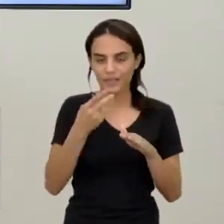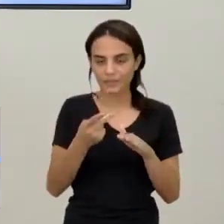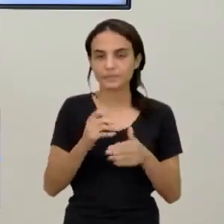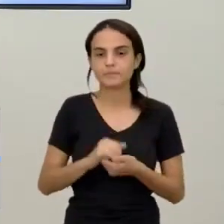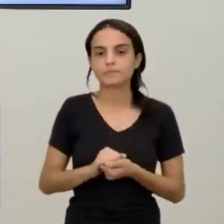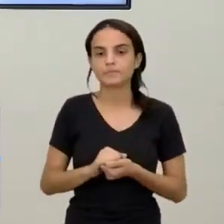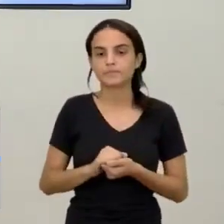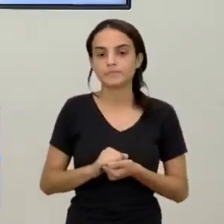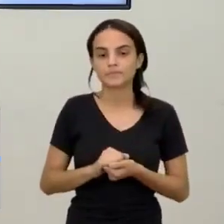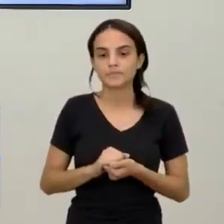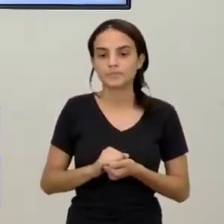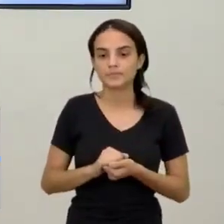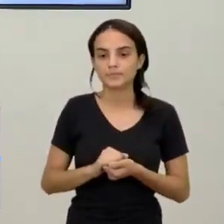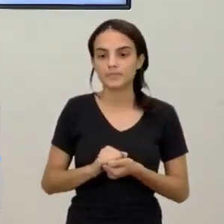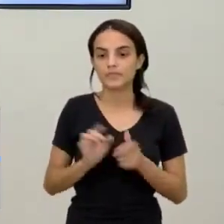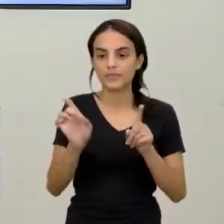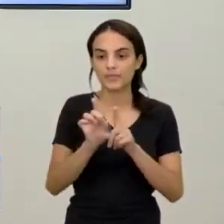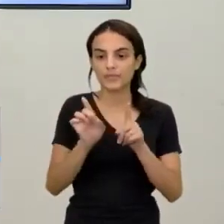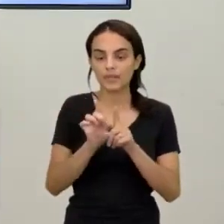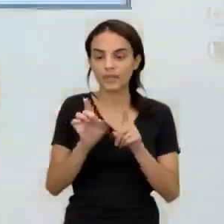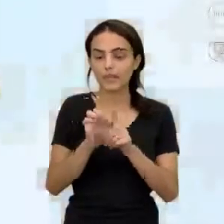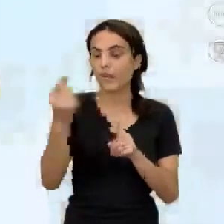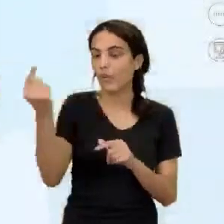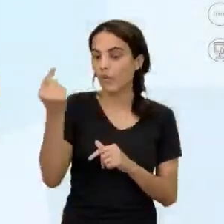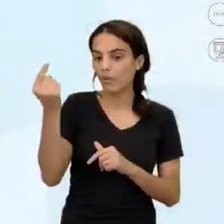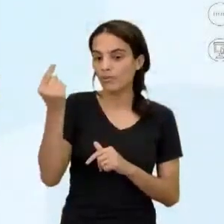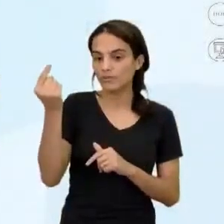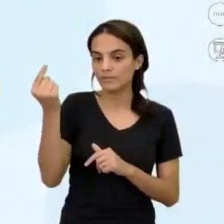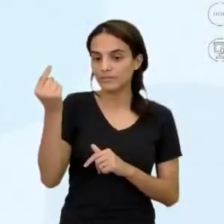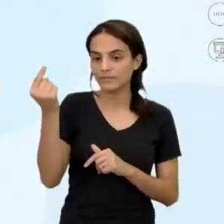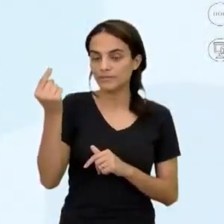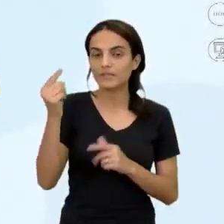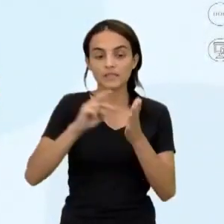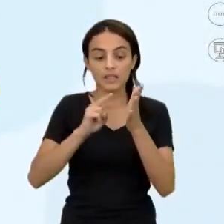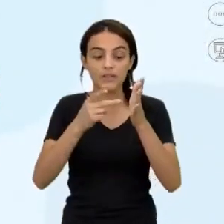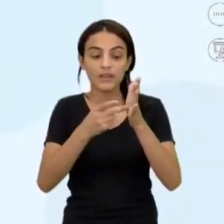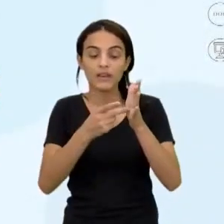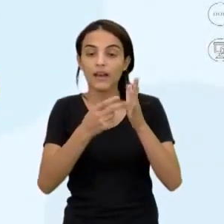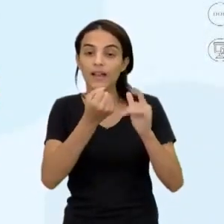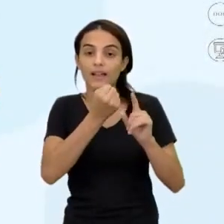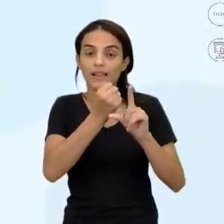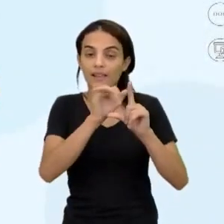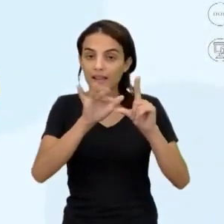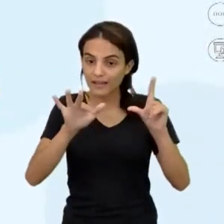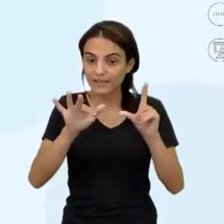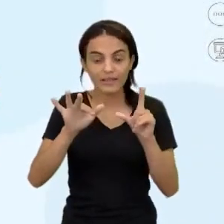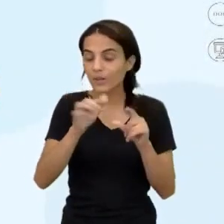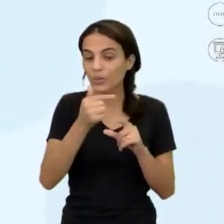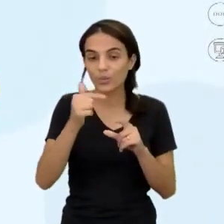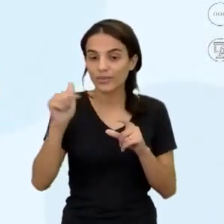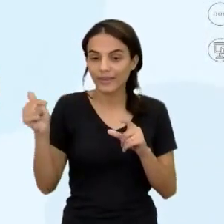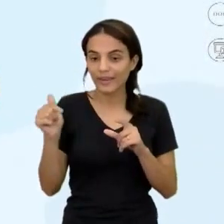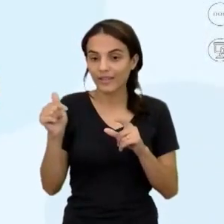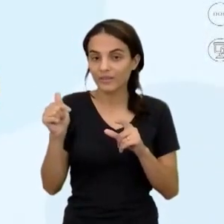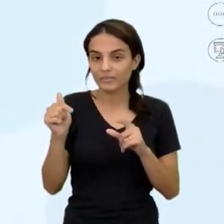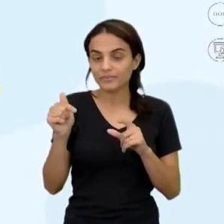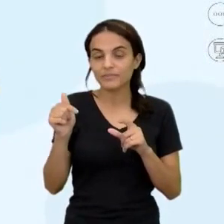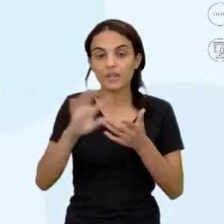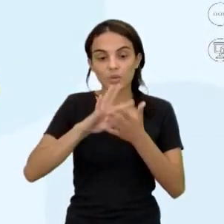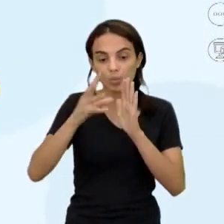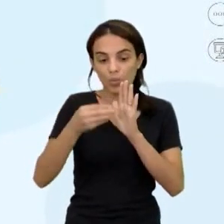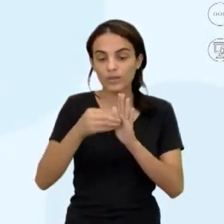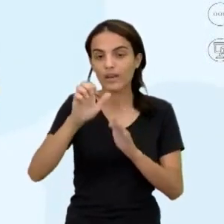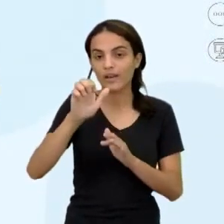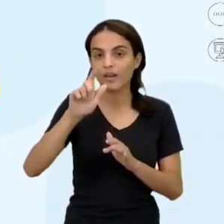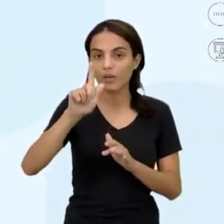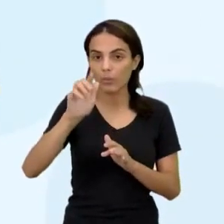letra. E o grau é 1, significa que não vai ter letra com expoente igual a 2, por exemplo. Todas as